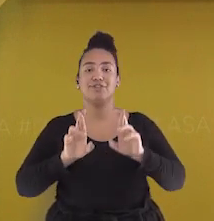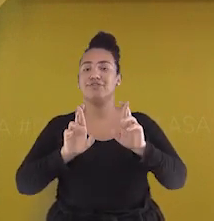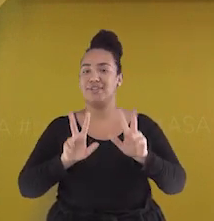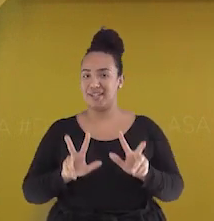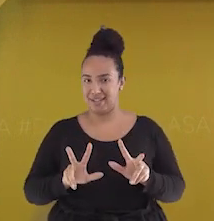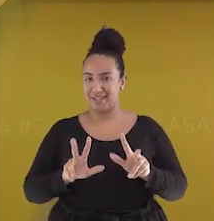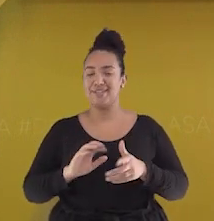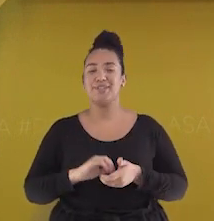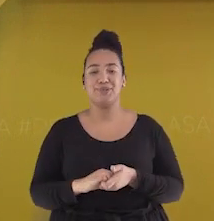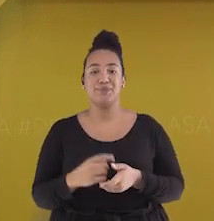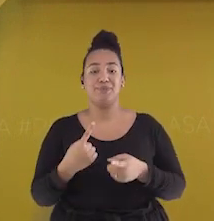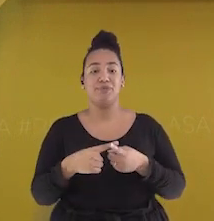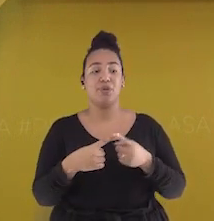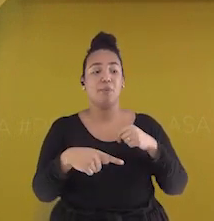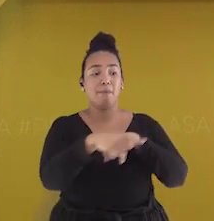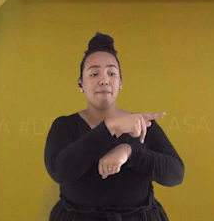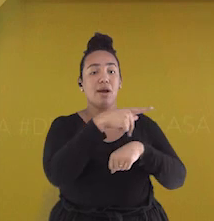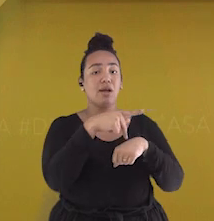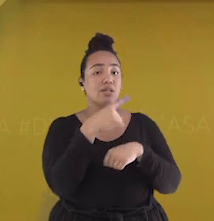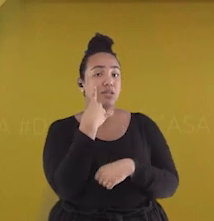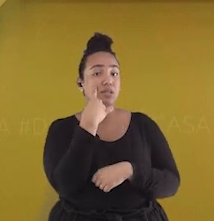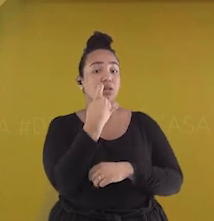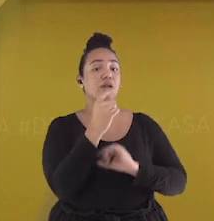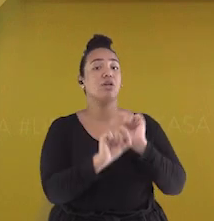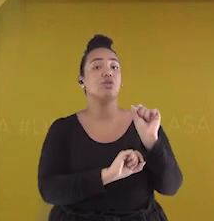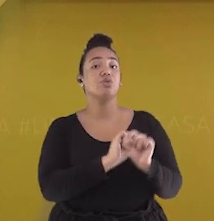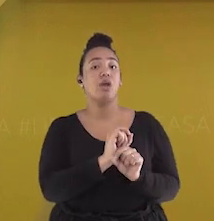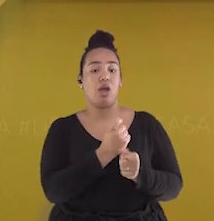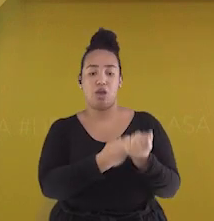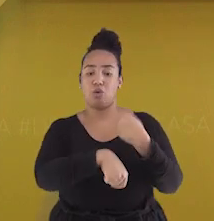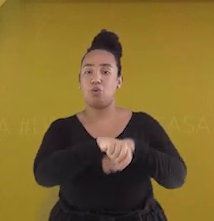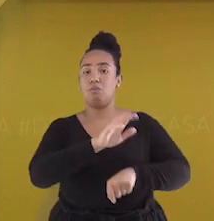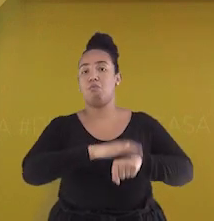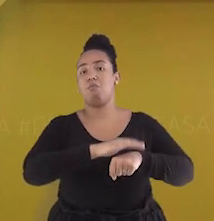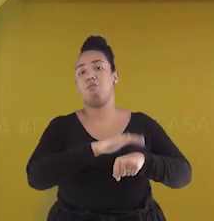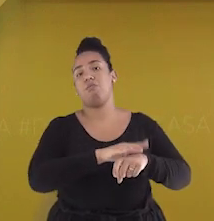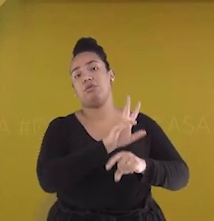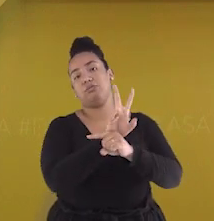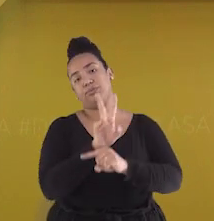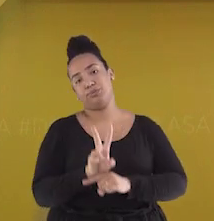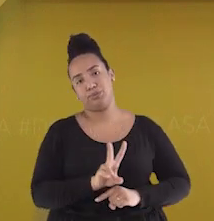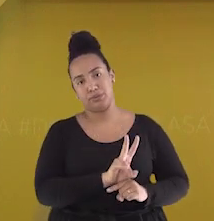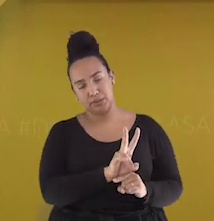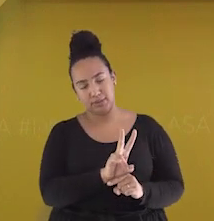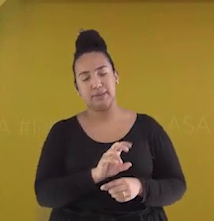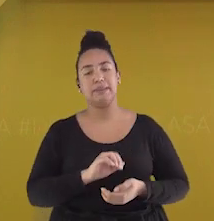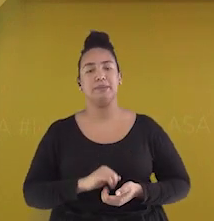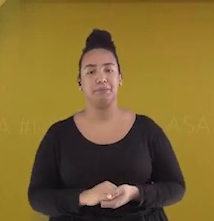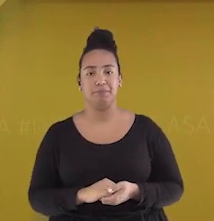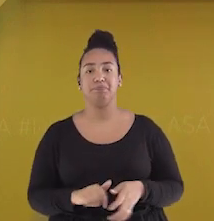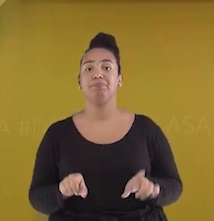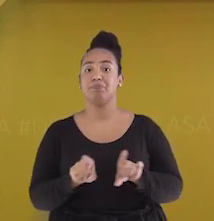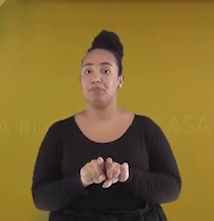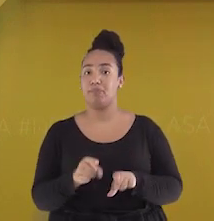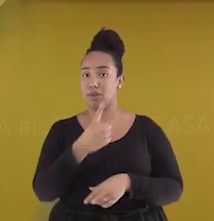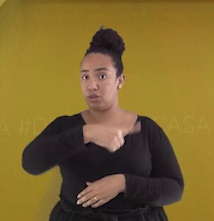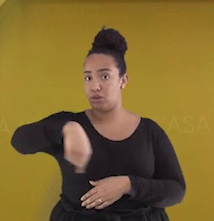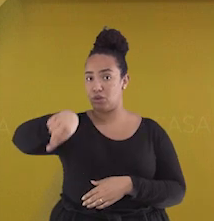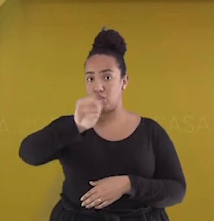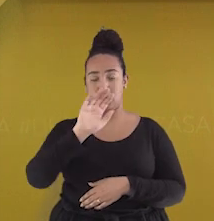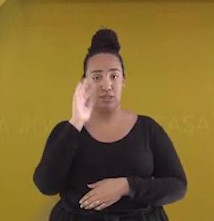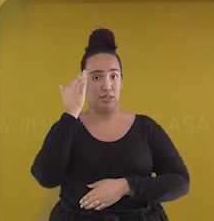interesse desses países é proteger e fortalecer suas economias. Entendemos que a globalização